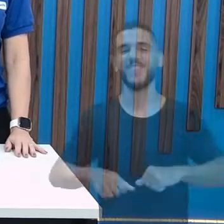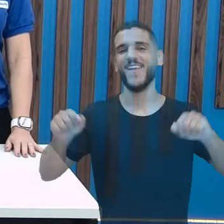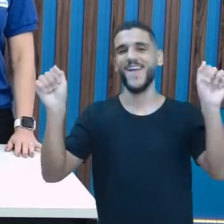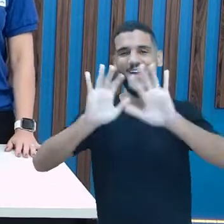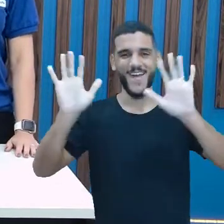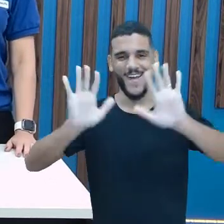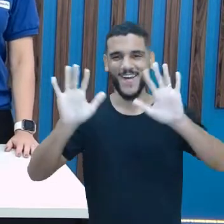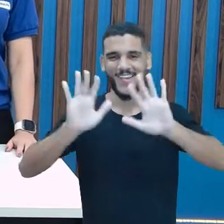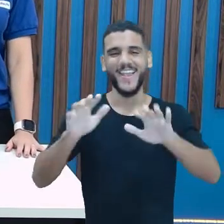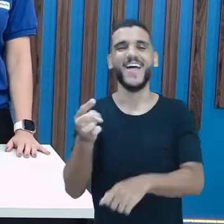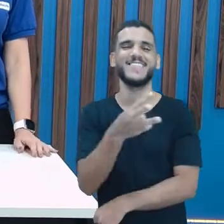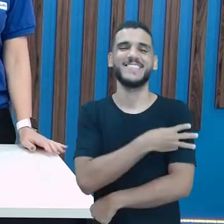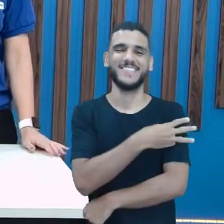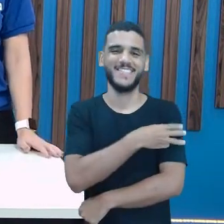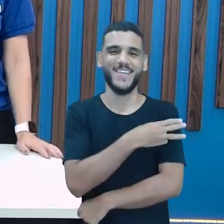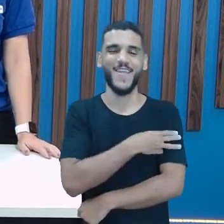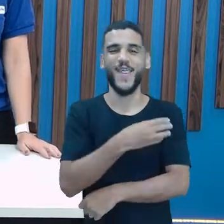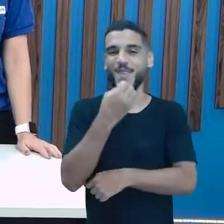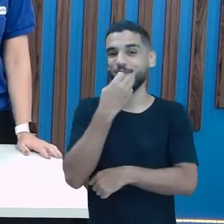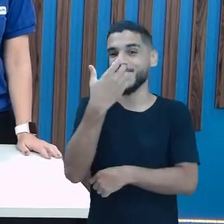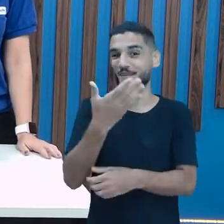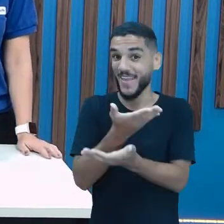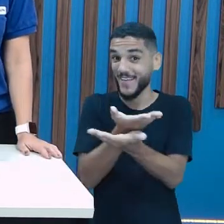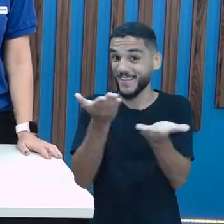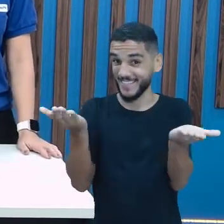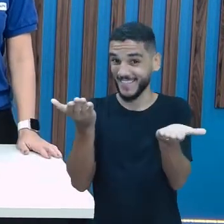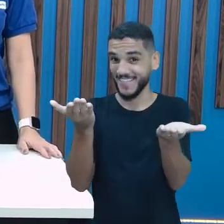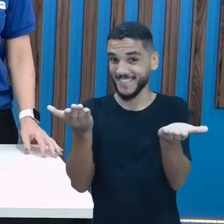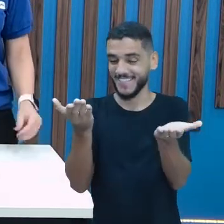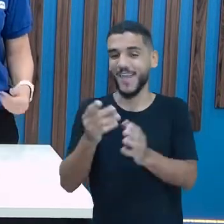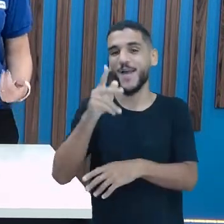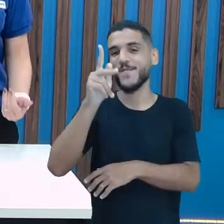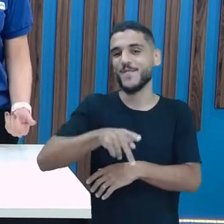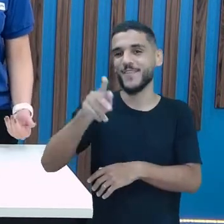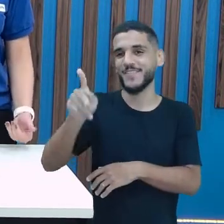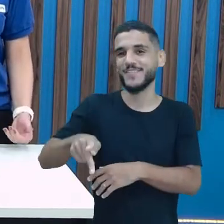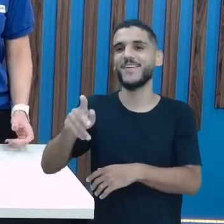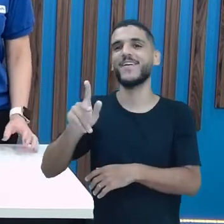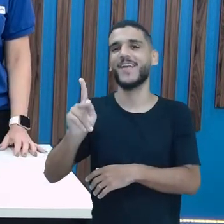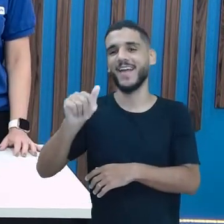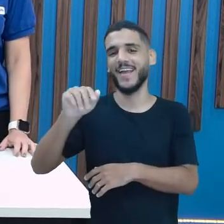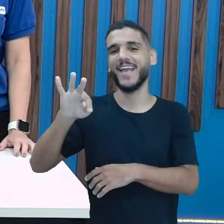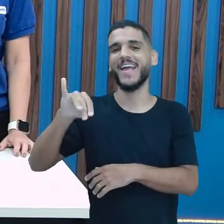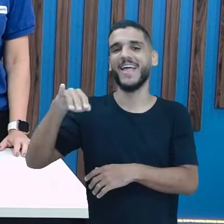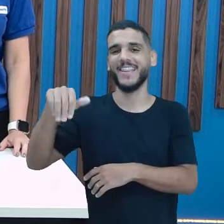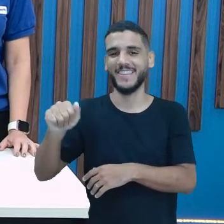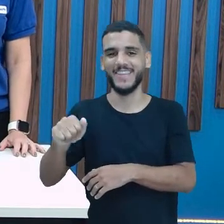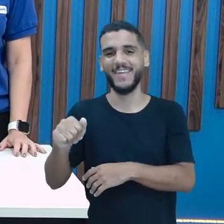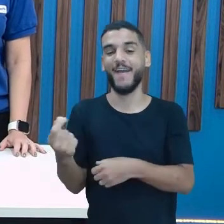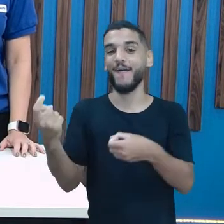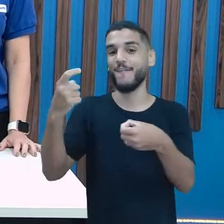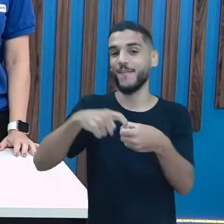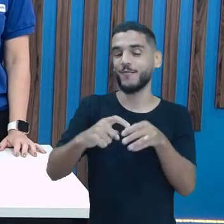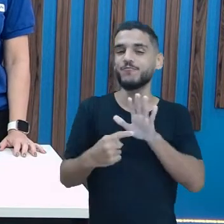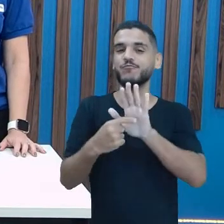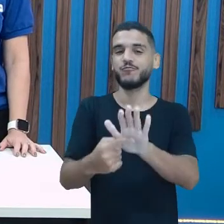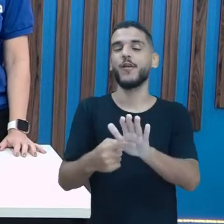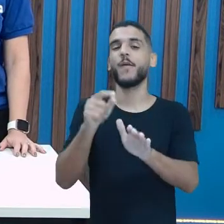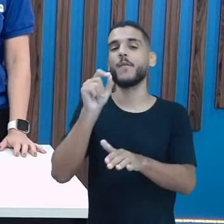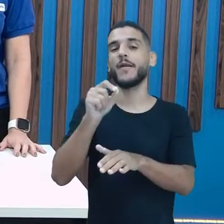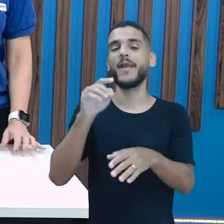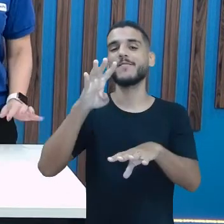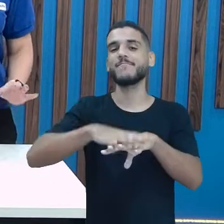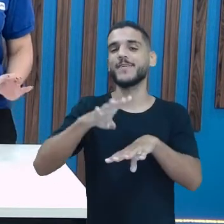Olá, turminha do terceiro ano, tudo bem com vocês? Professora Kátia Xavier de volta para mais uma aula de